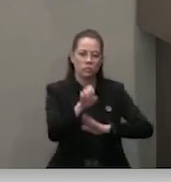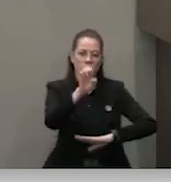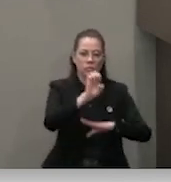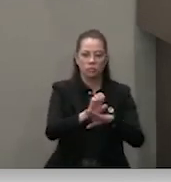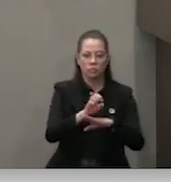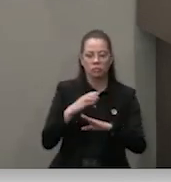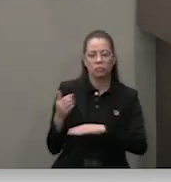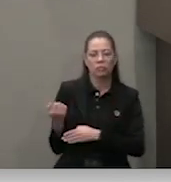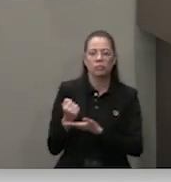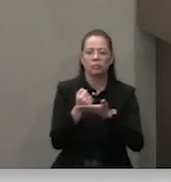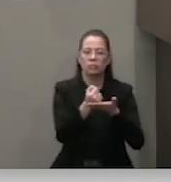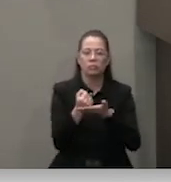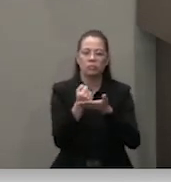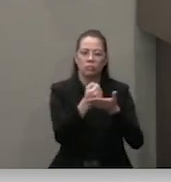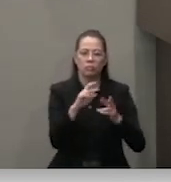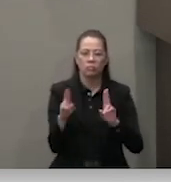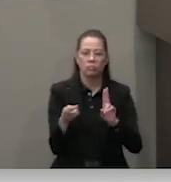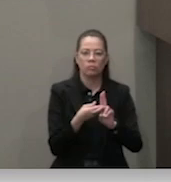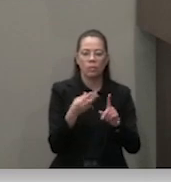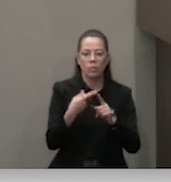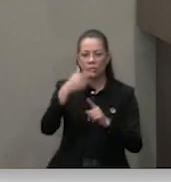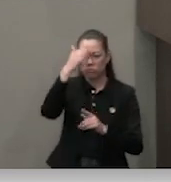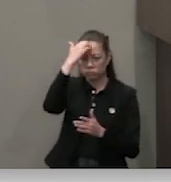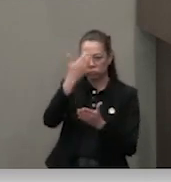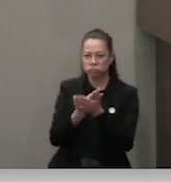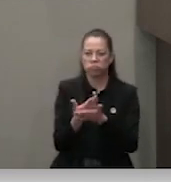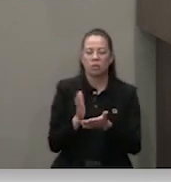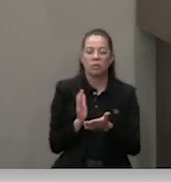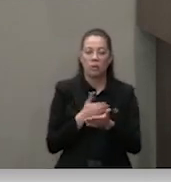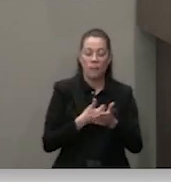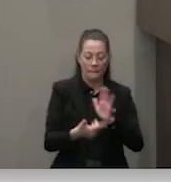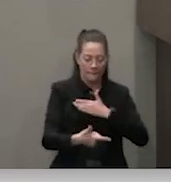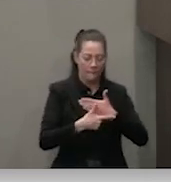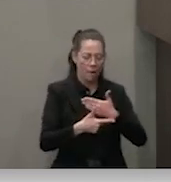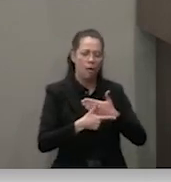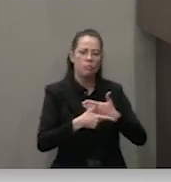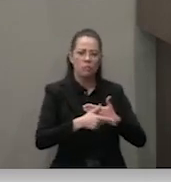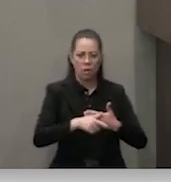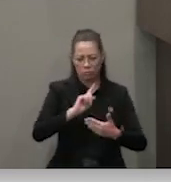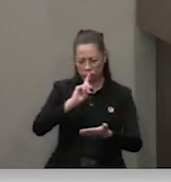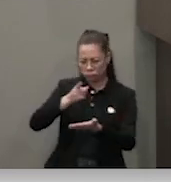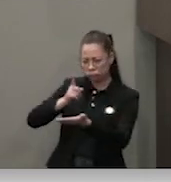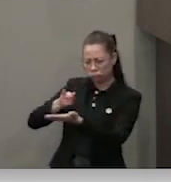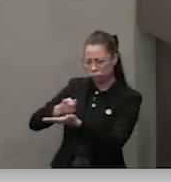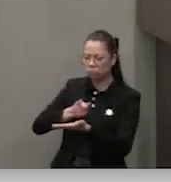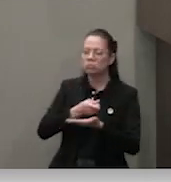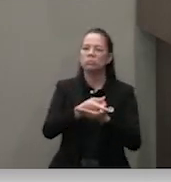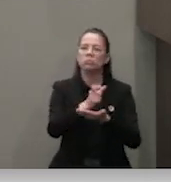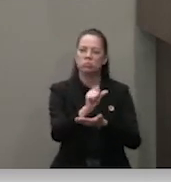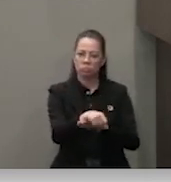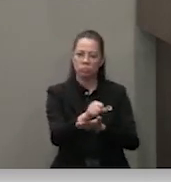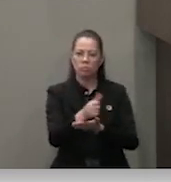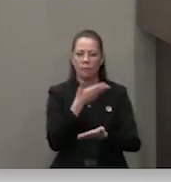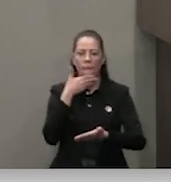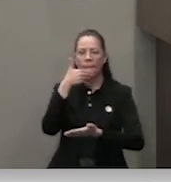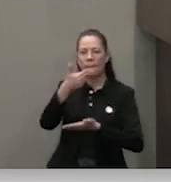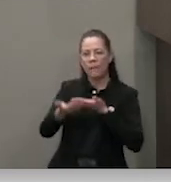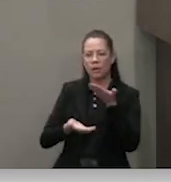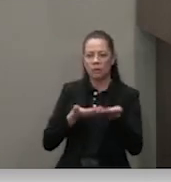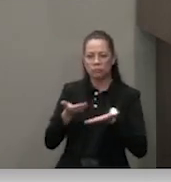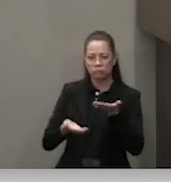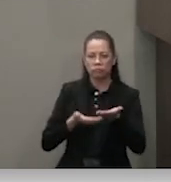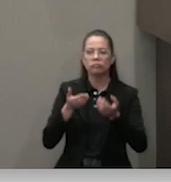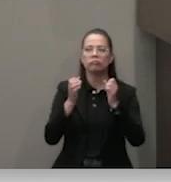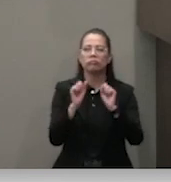principalmente de trazer recursos para porque acredito sim que é a nossa parte fundamental cobrar cobrar cobrar que seja um melhor atendimento cobrar que atendam que